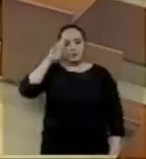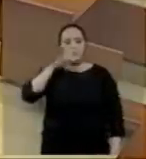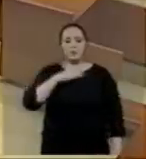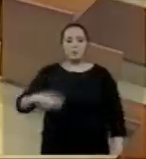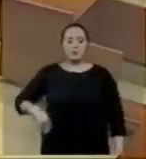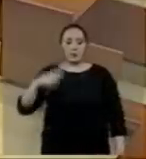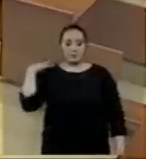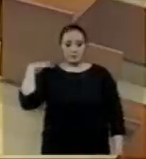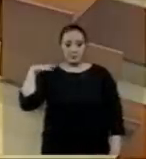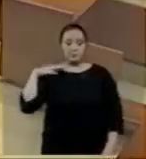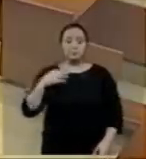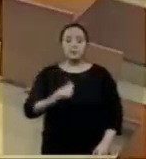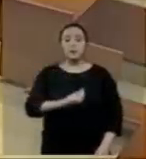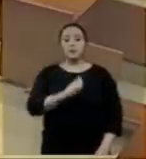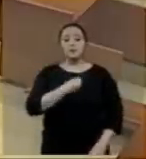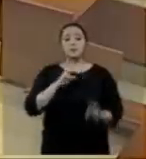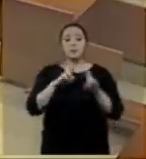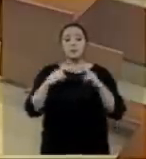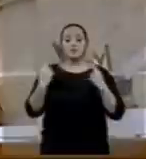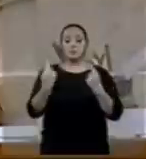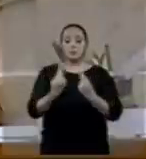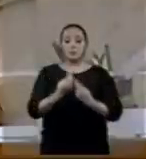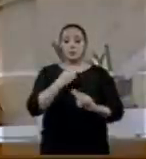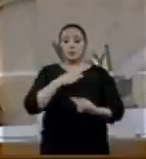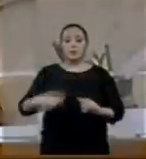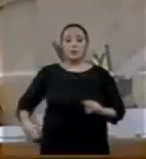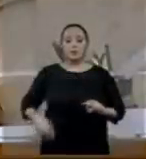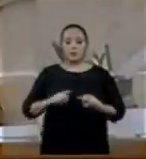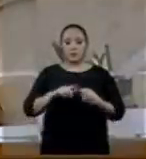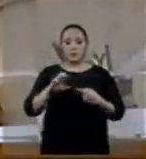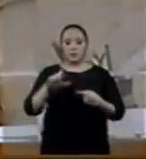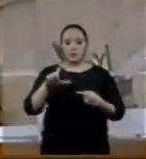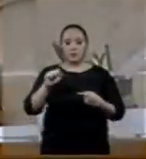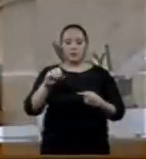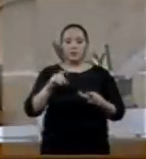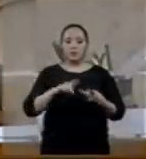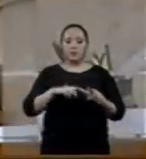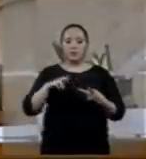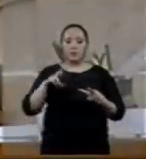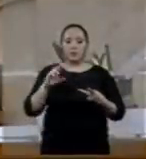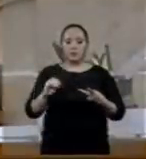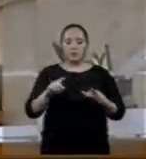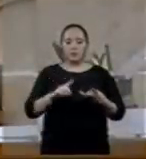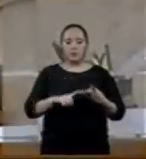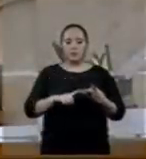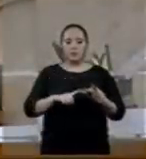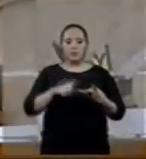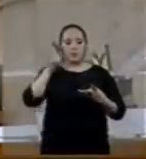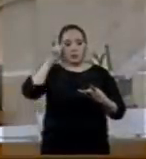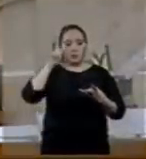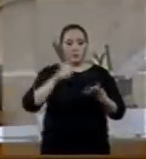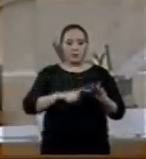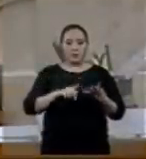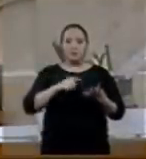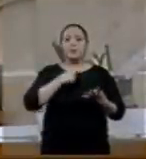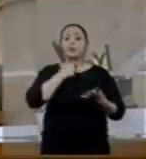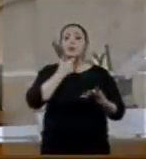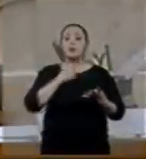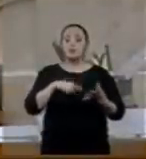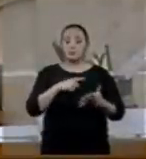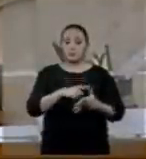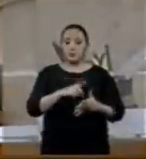Carmen Lúcia. Presentes à sessão, senhores ministros Celso de Mello, Marco Aurélio, Gilmar Mendes, Ricardo